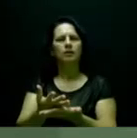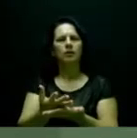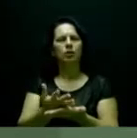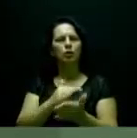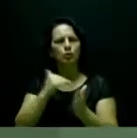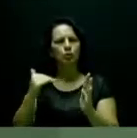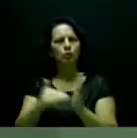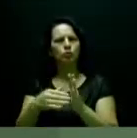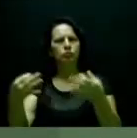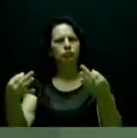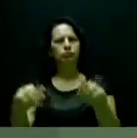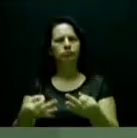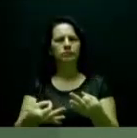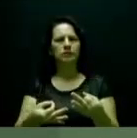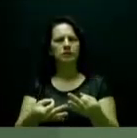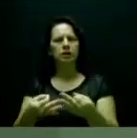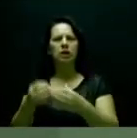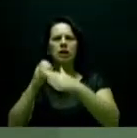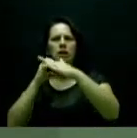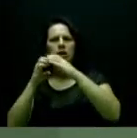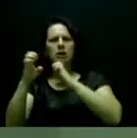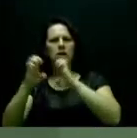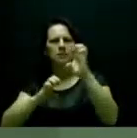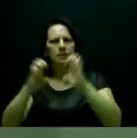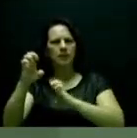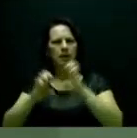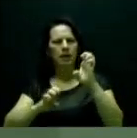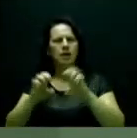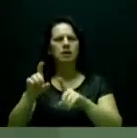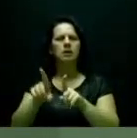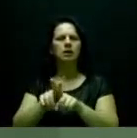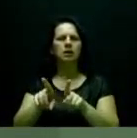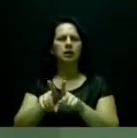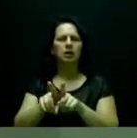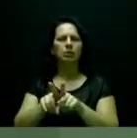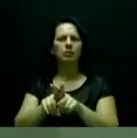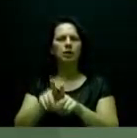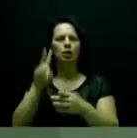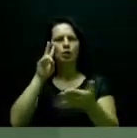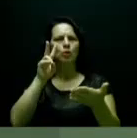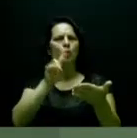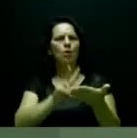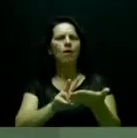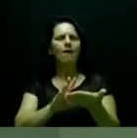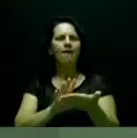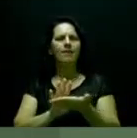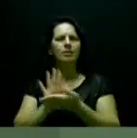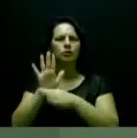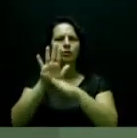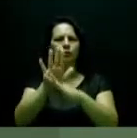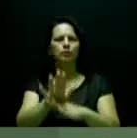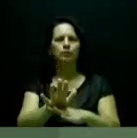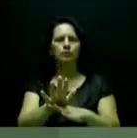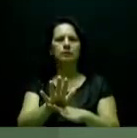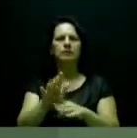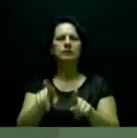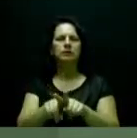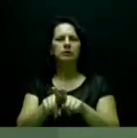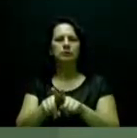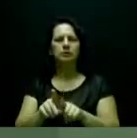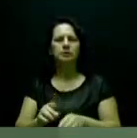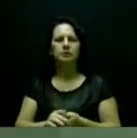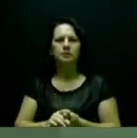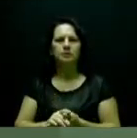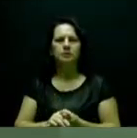algumas empresas, entidades, também vejam com esse olhar, de poder dar um respaldo e uma atenção